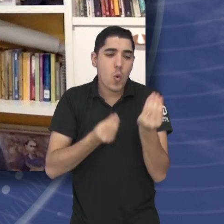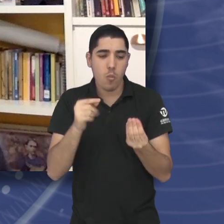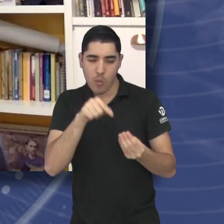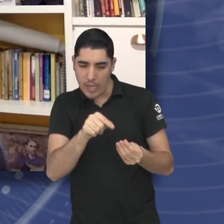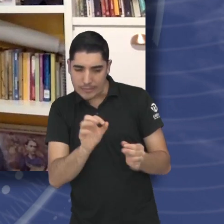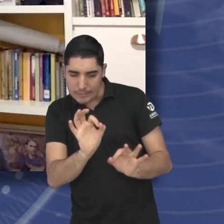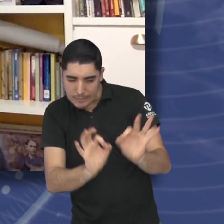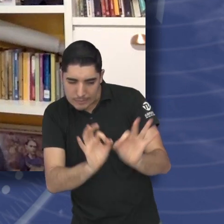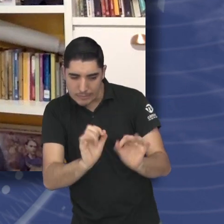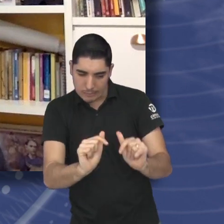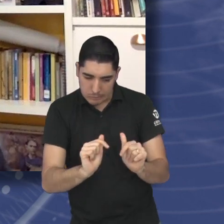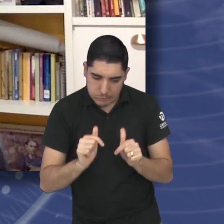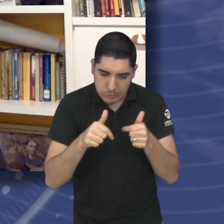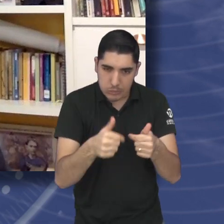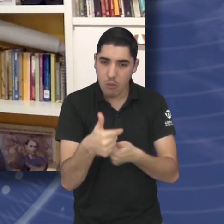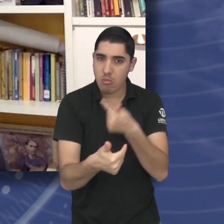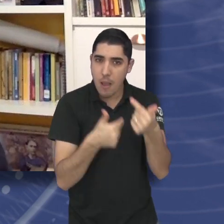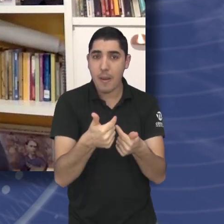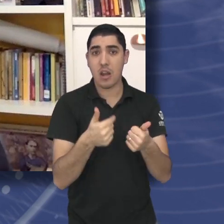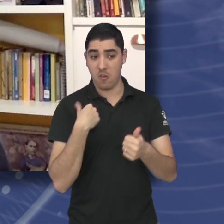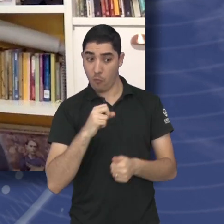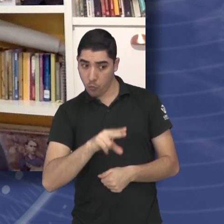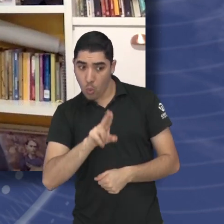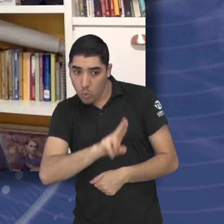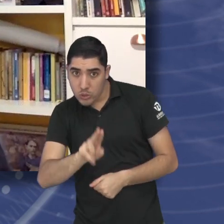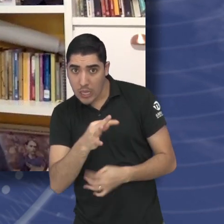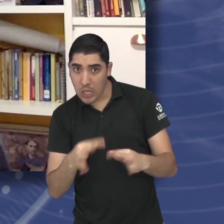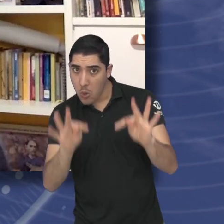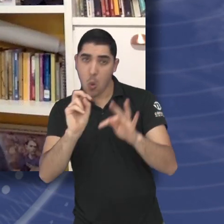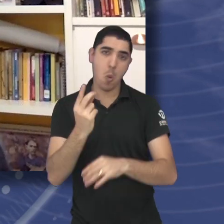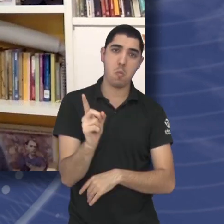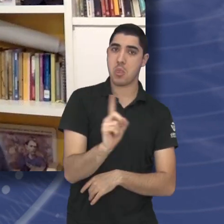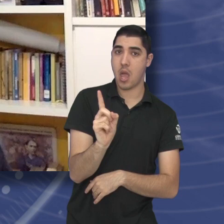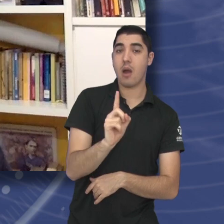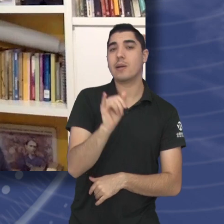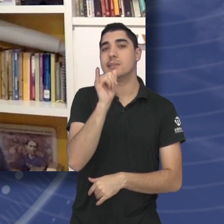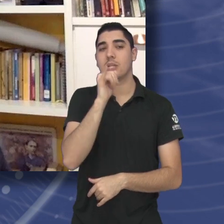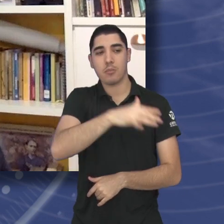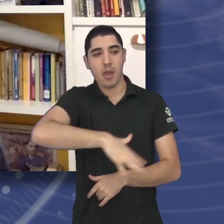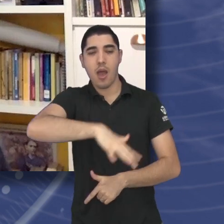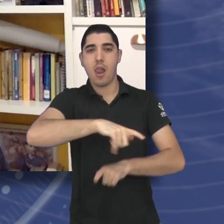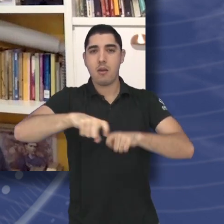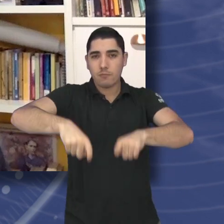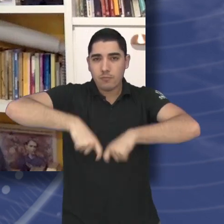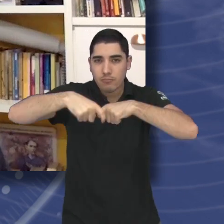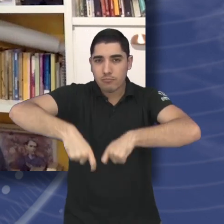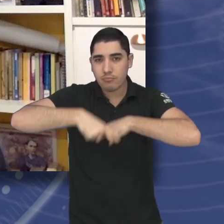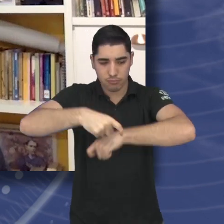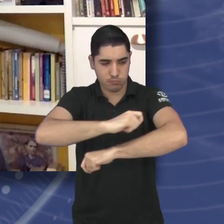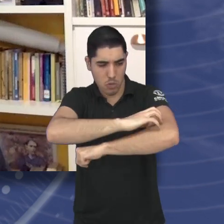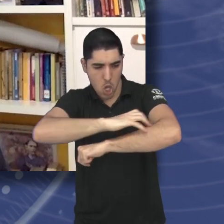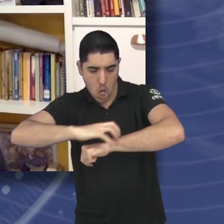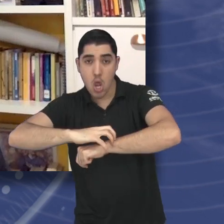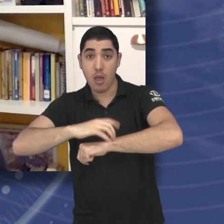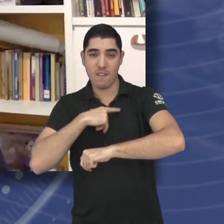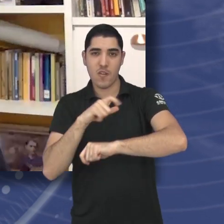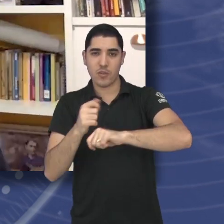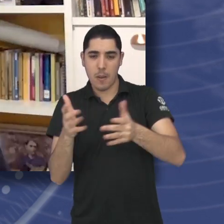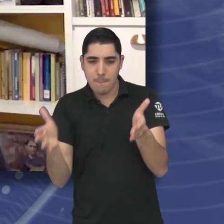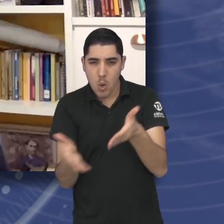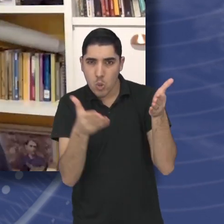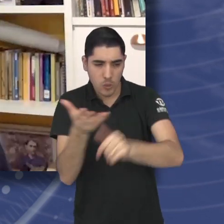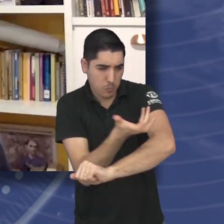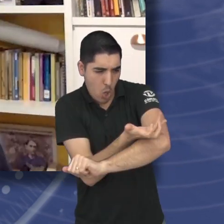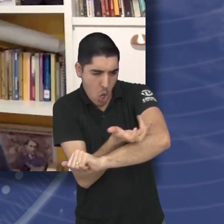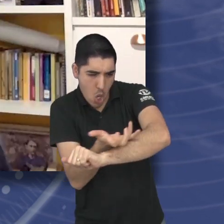força de trabalho humana e a tecnologia? Se eu faço uma produção agrícola em larga escala, que é poupadora de mão de